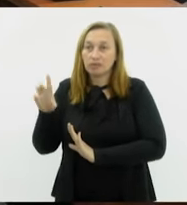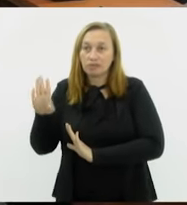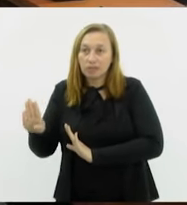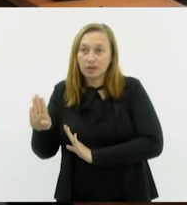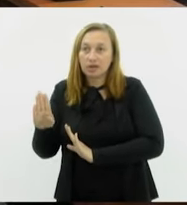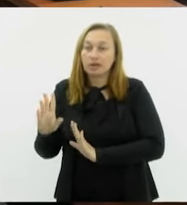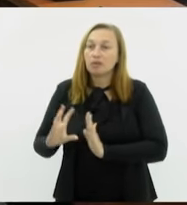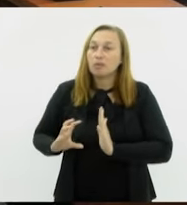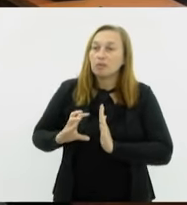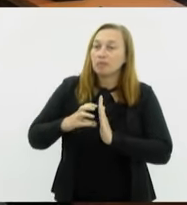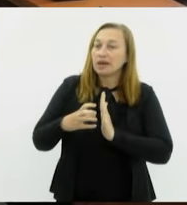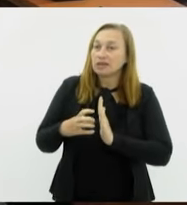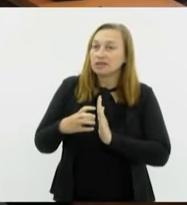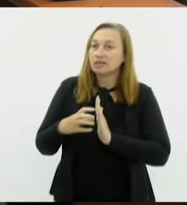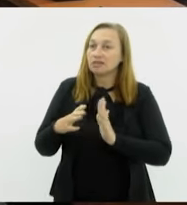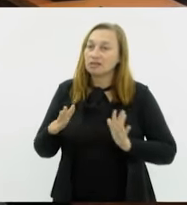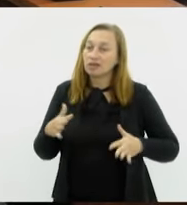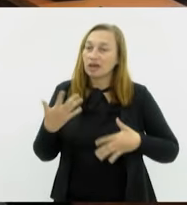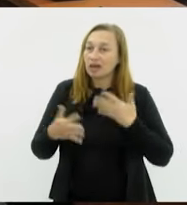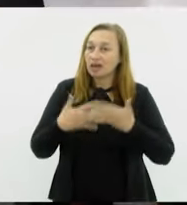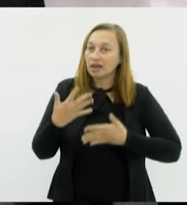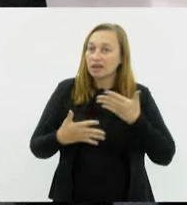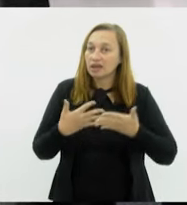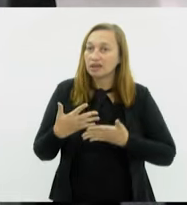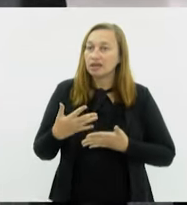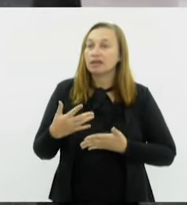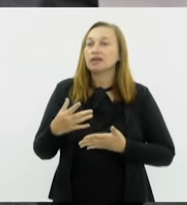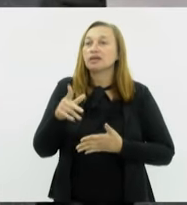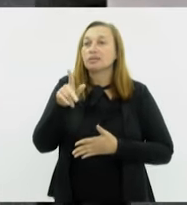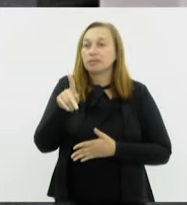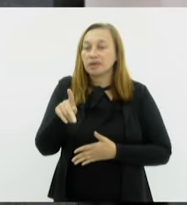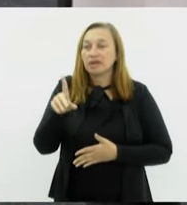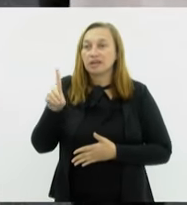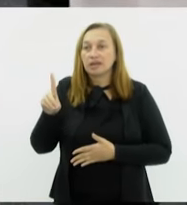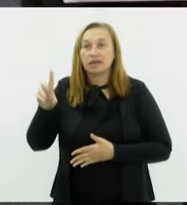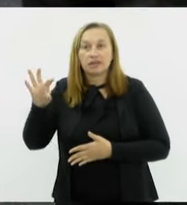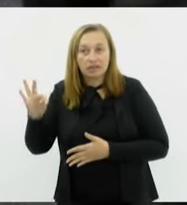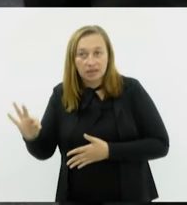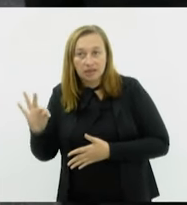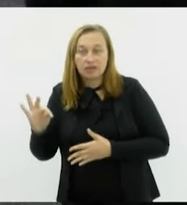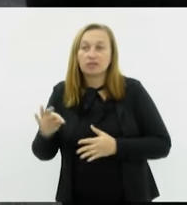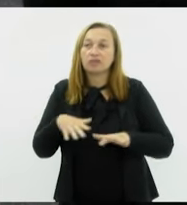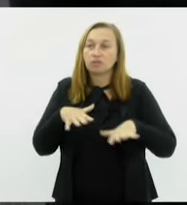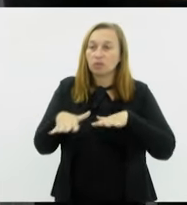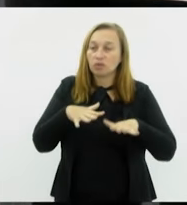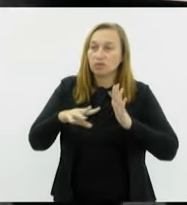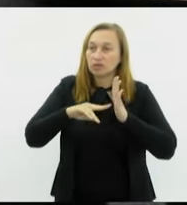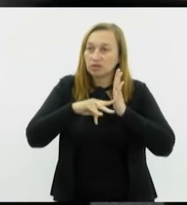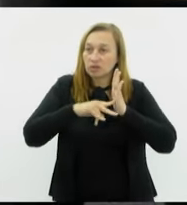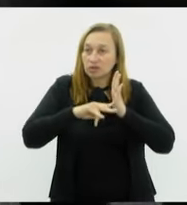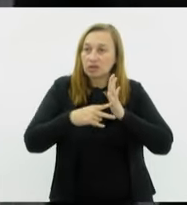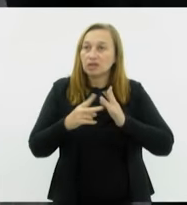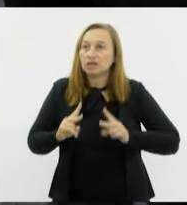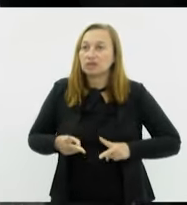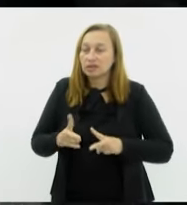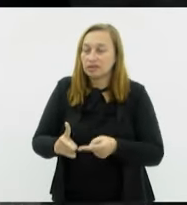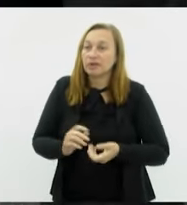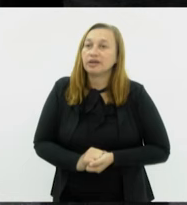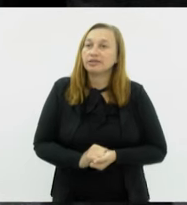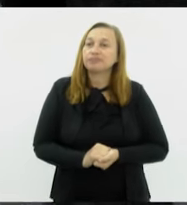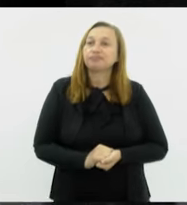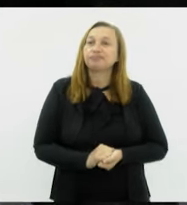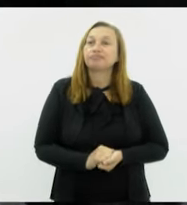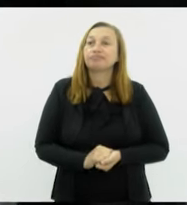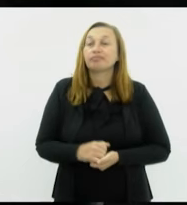respeito, tanta estima, e com o qual o PDT caminha, sobretudo no movimento sindical, sempre marnado. Né? Então,